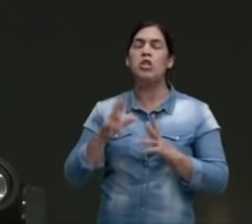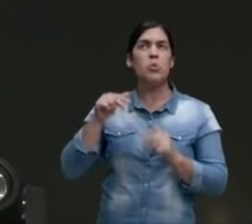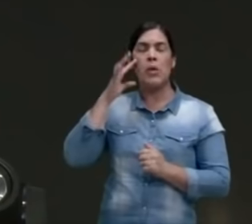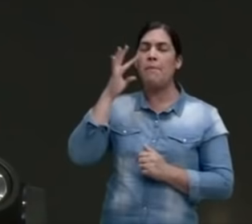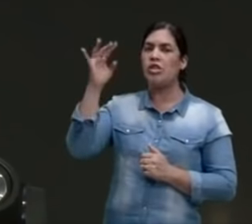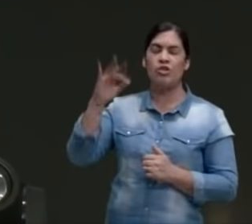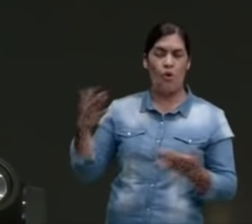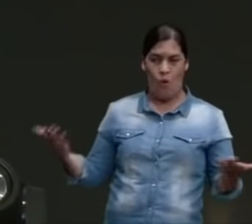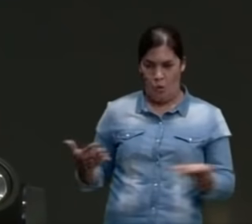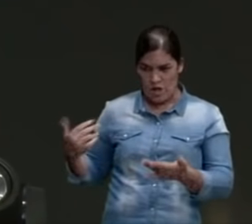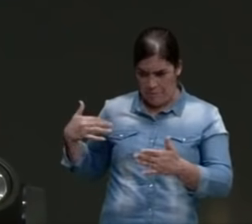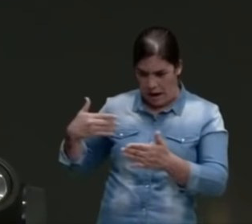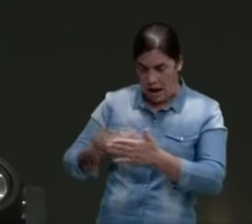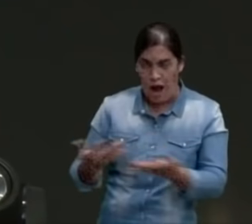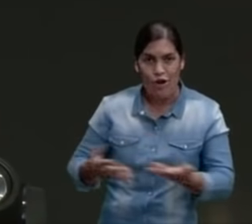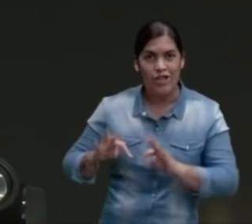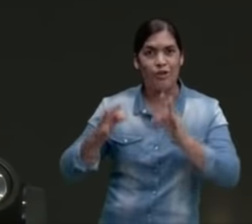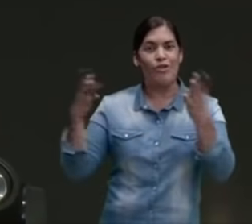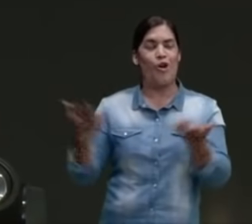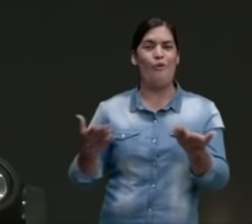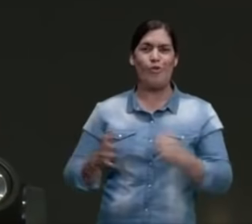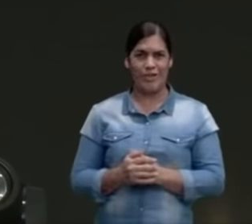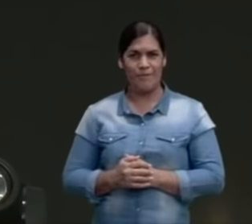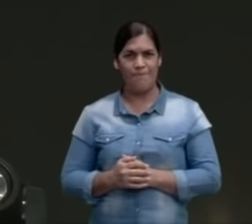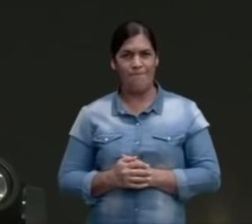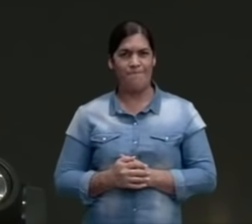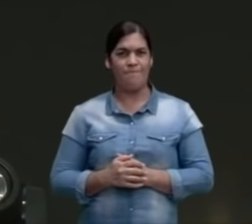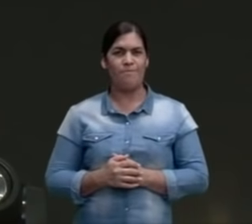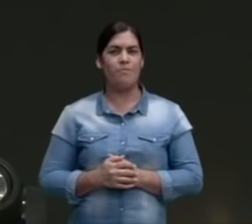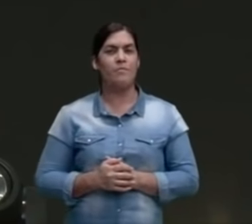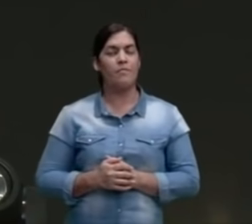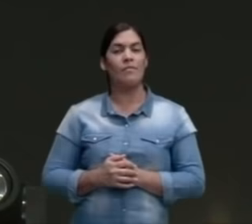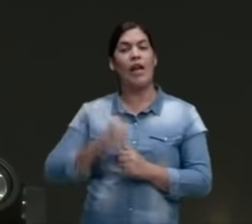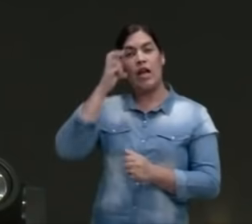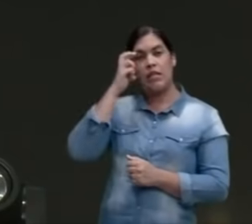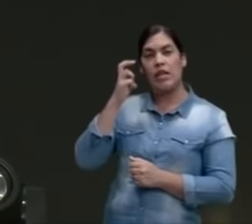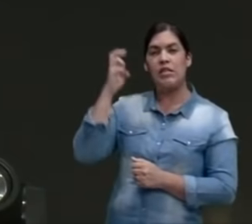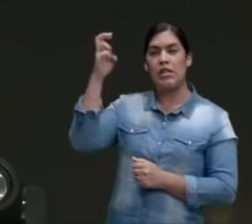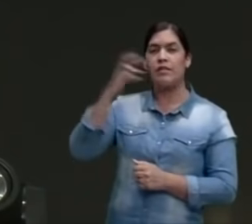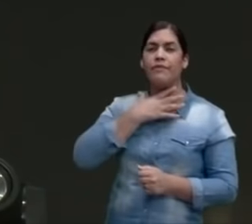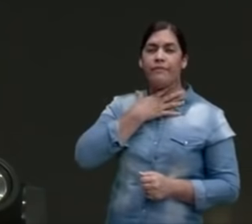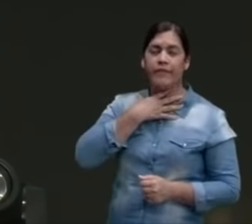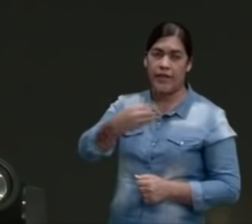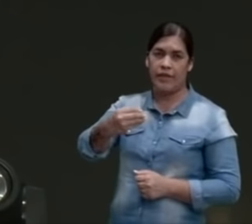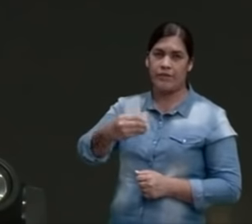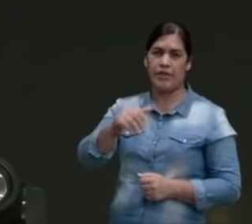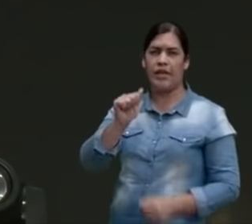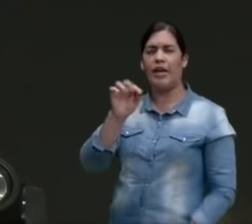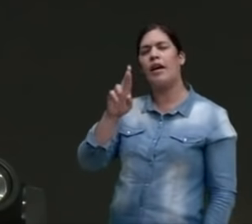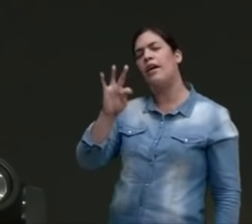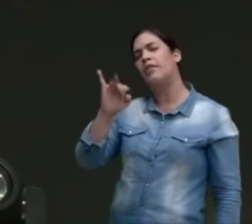ponto que está chegando hoje. E sabe qual é esse ponto? É a inteligência artificial. Agora,